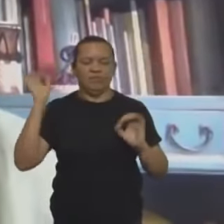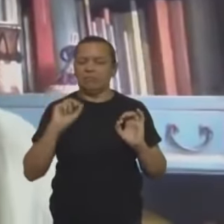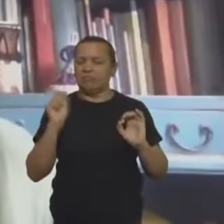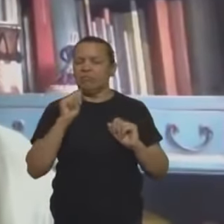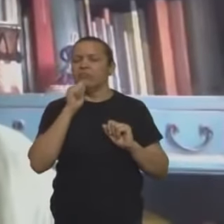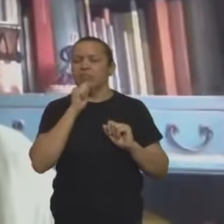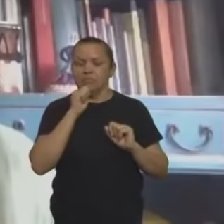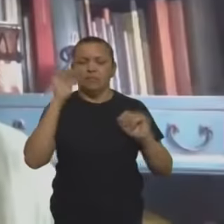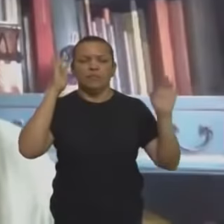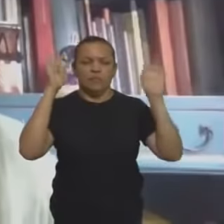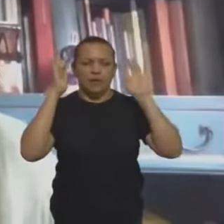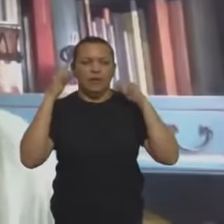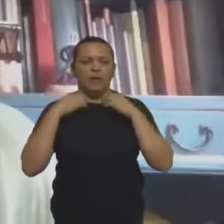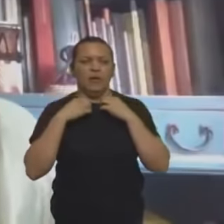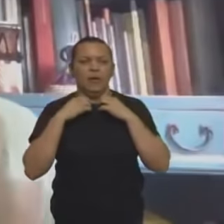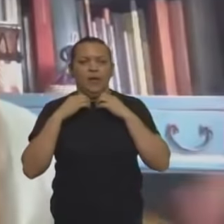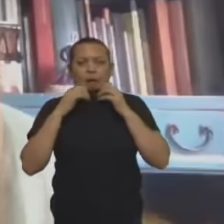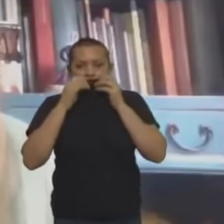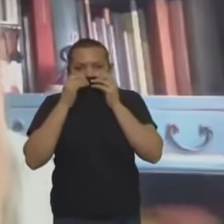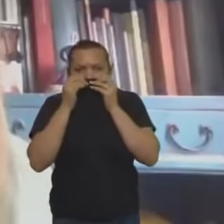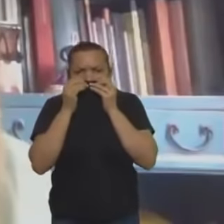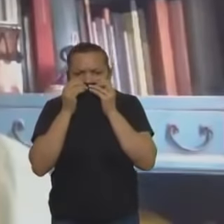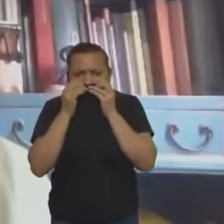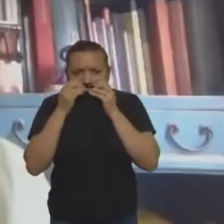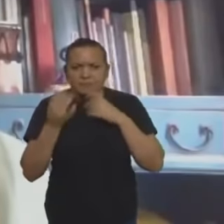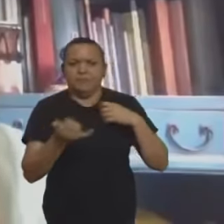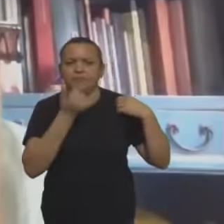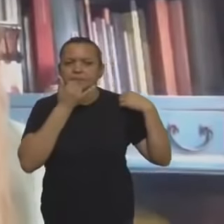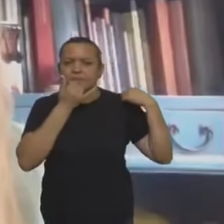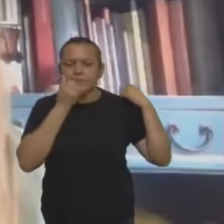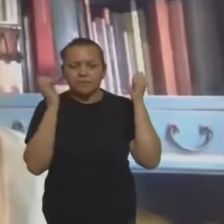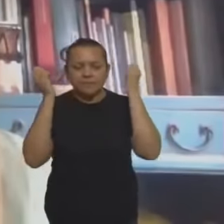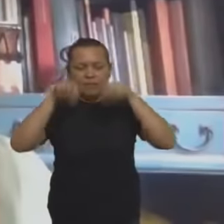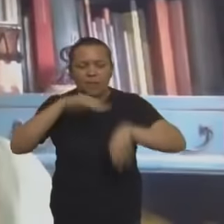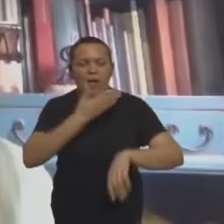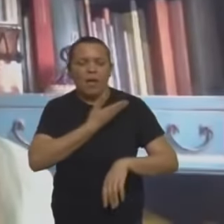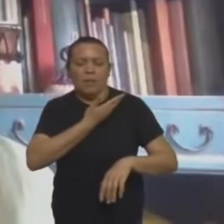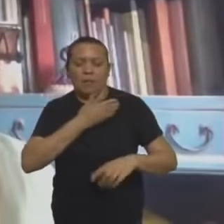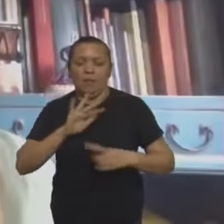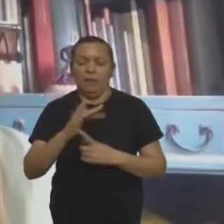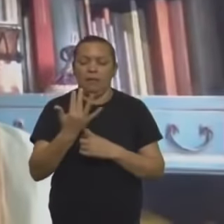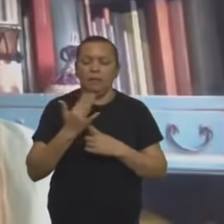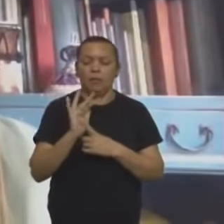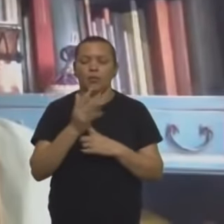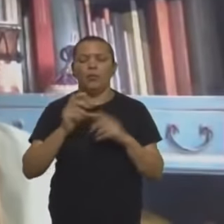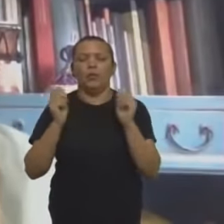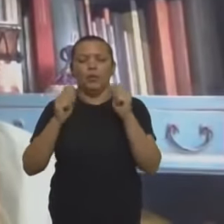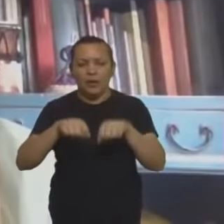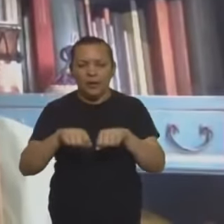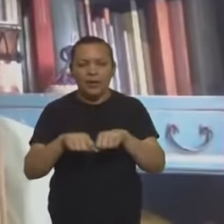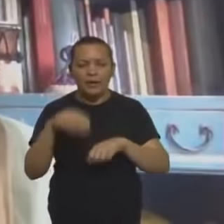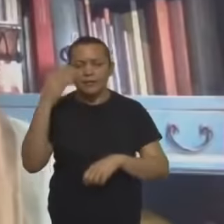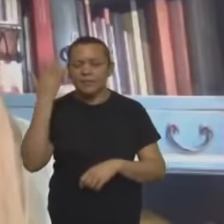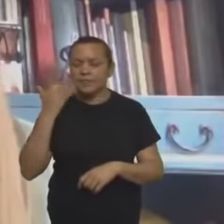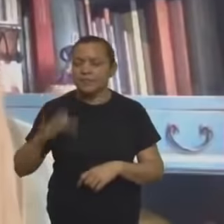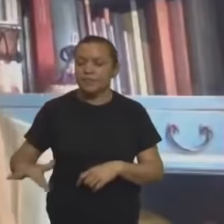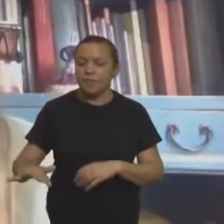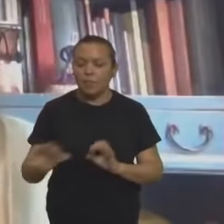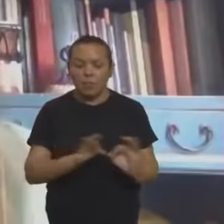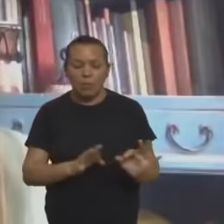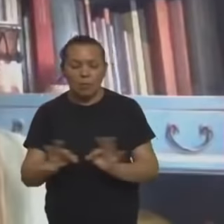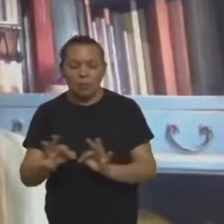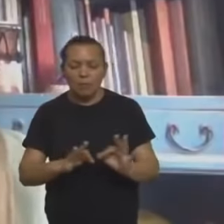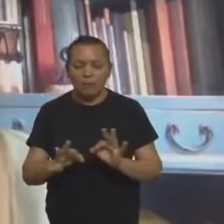têm, sobre a capacidade de fazer amigos, né, de se relacionar com os outros, crianças que aprenderam a